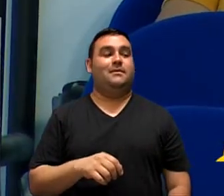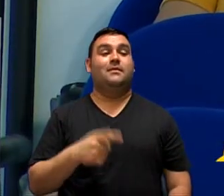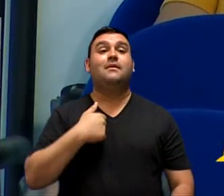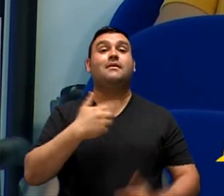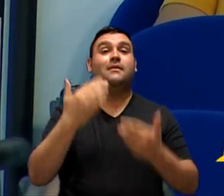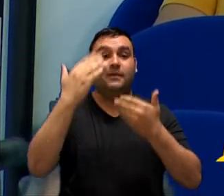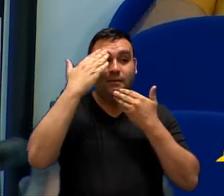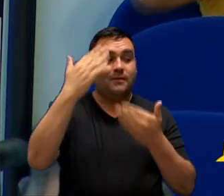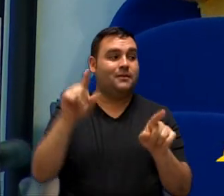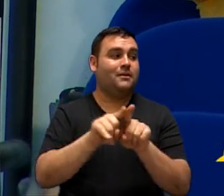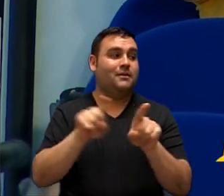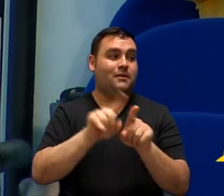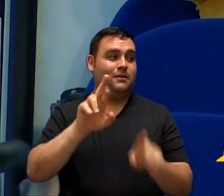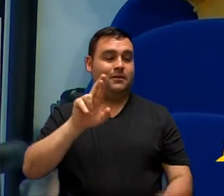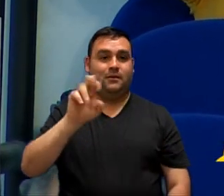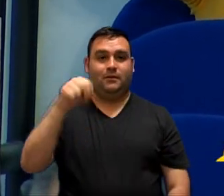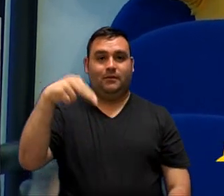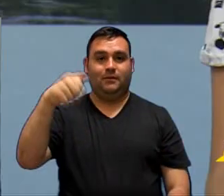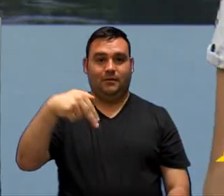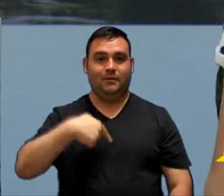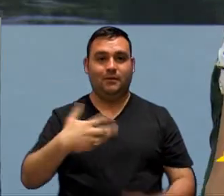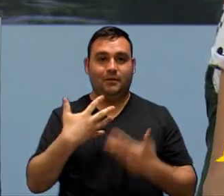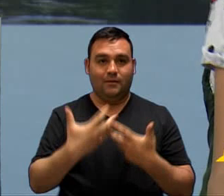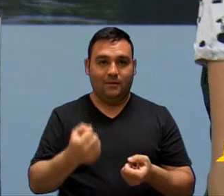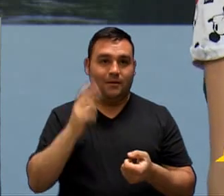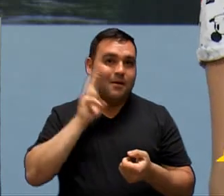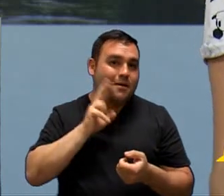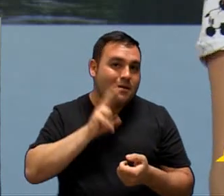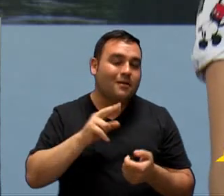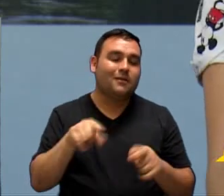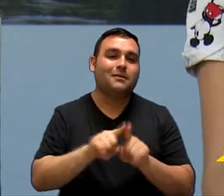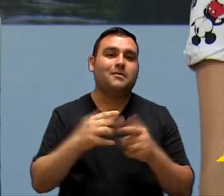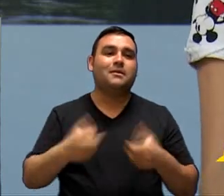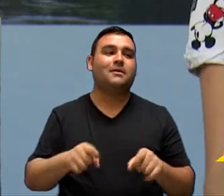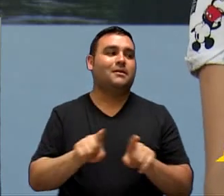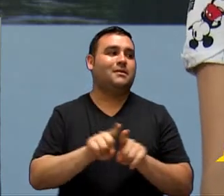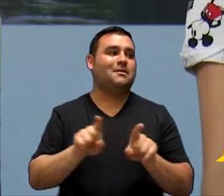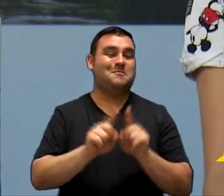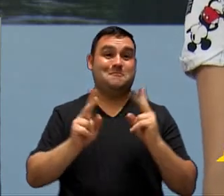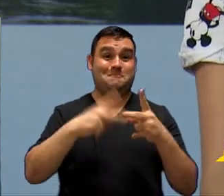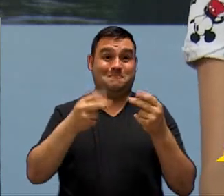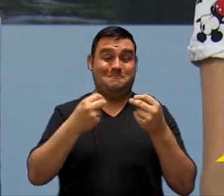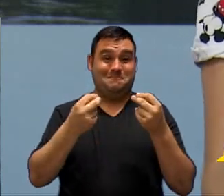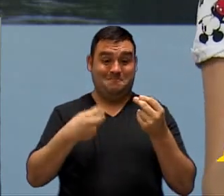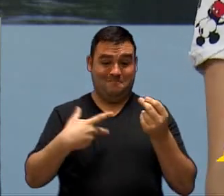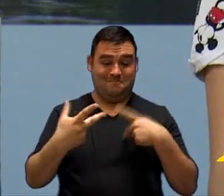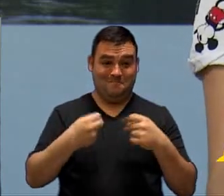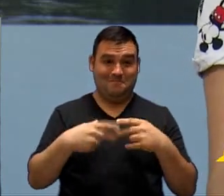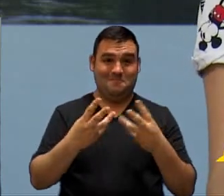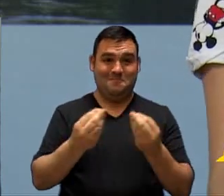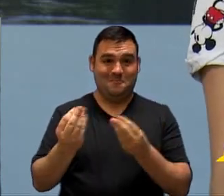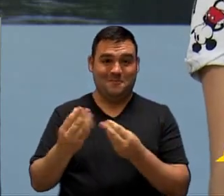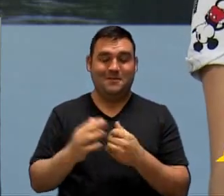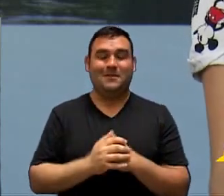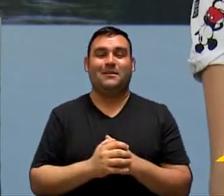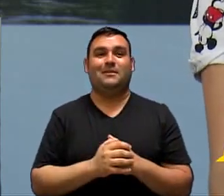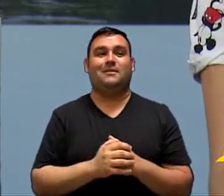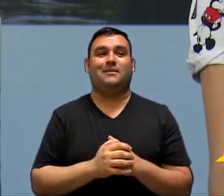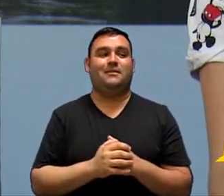Queria agradecer também o Renan, que nos acolheu, ganhou muitos presentes.